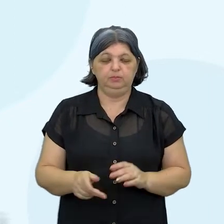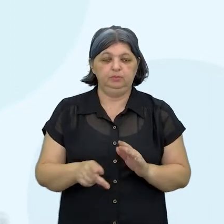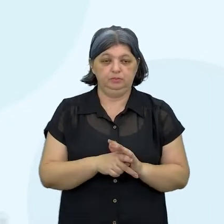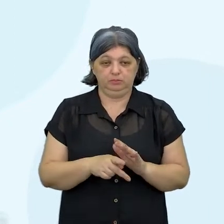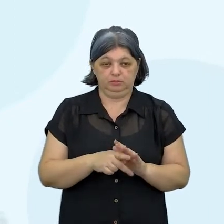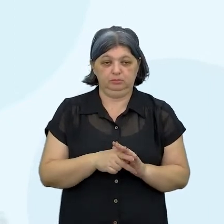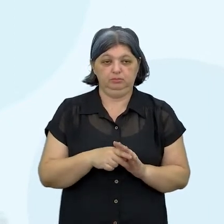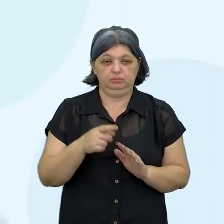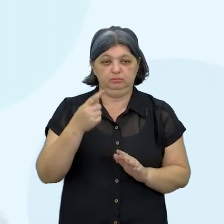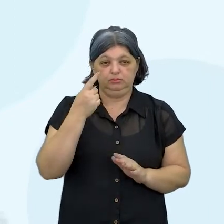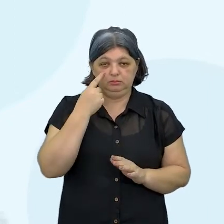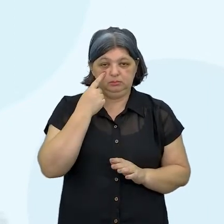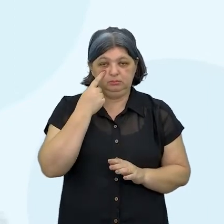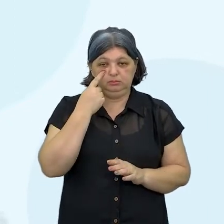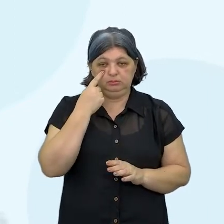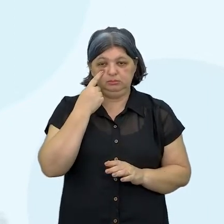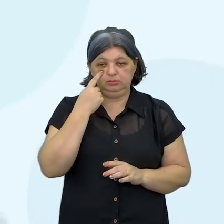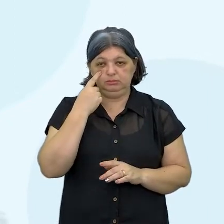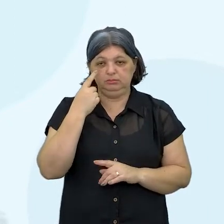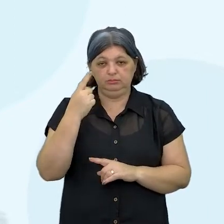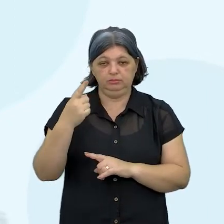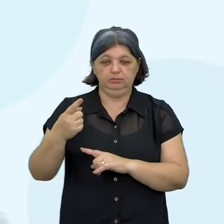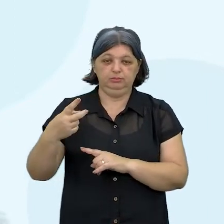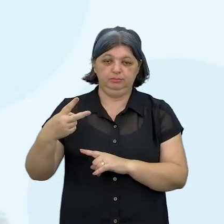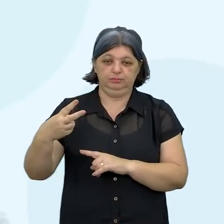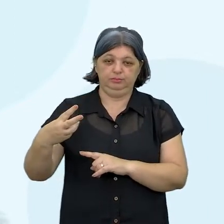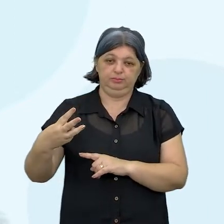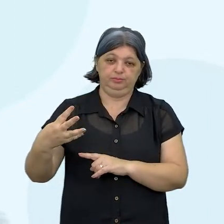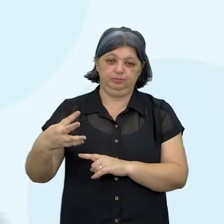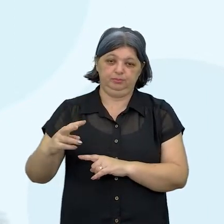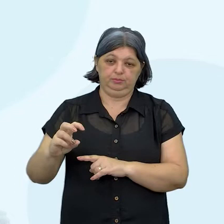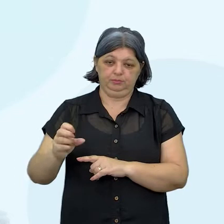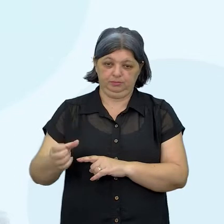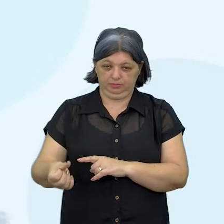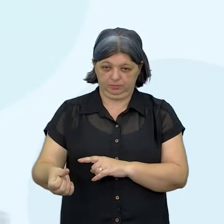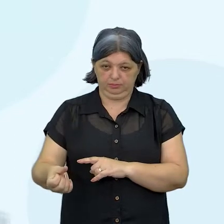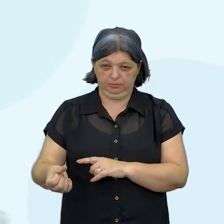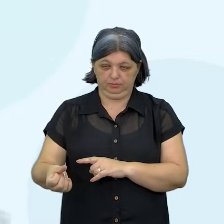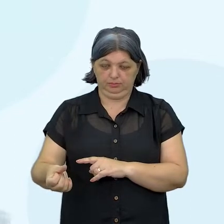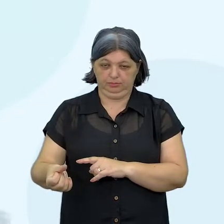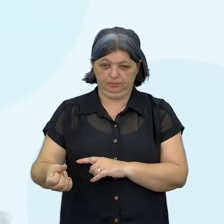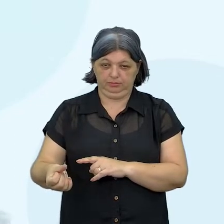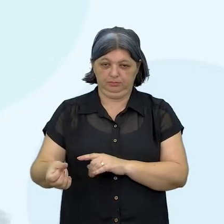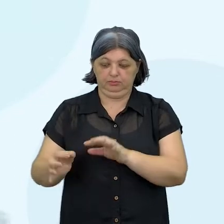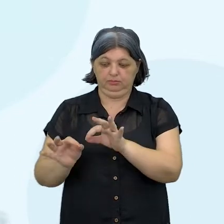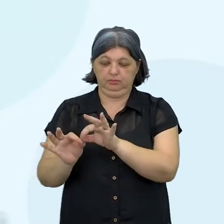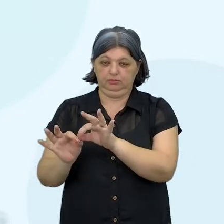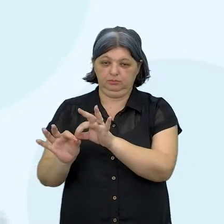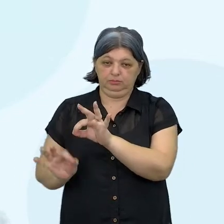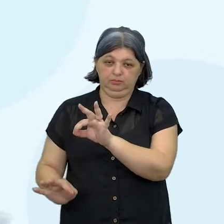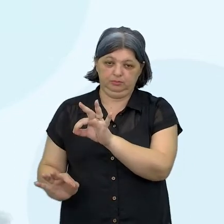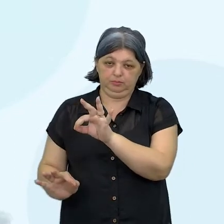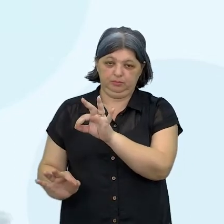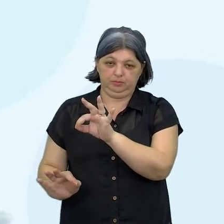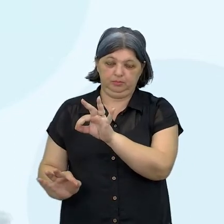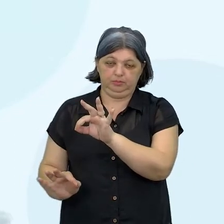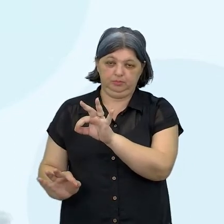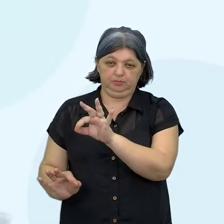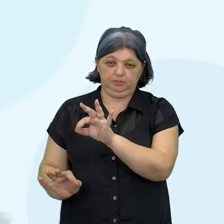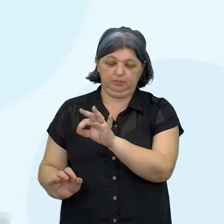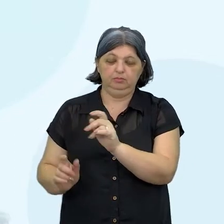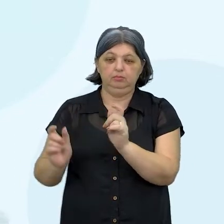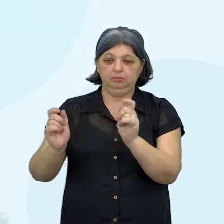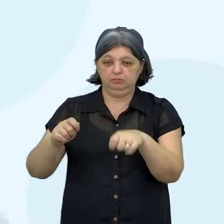ó. 1, 2, 3, 4, 5, 6. Tá? A configuração você